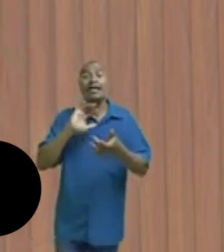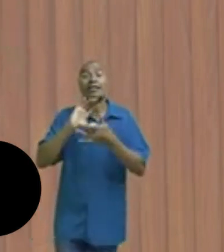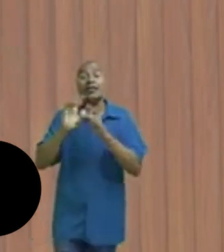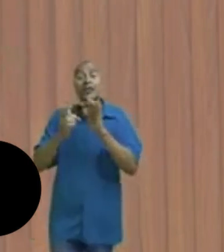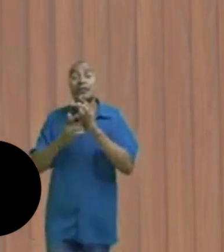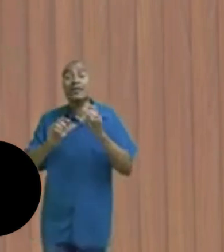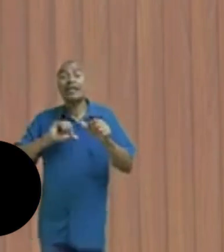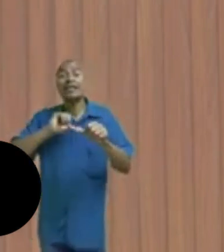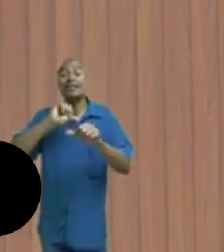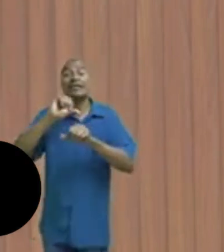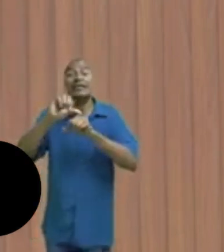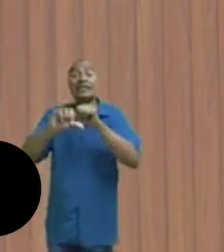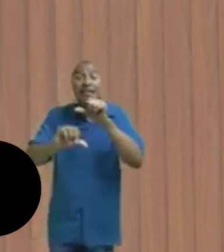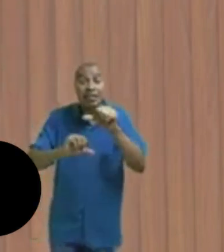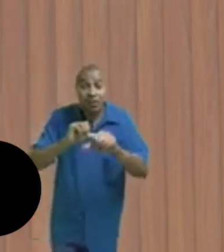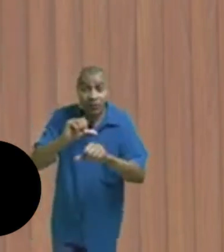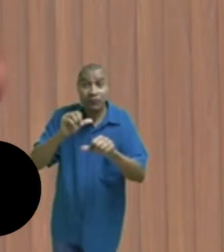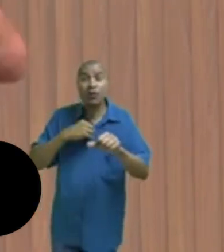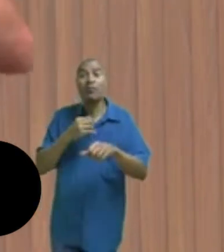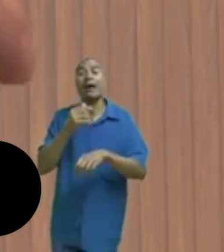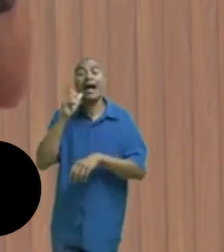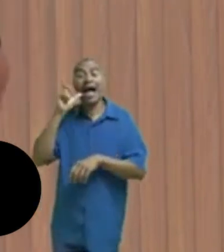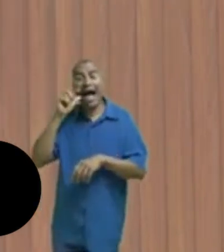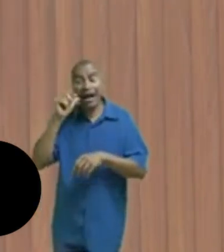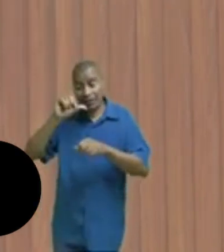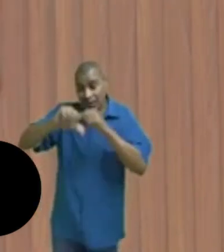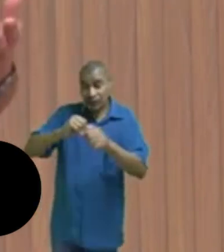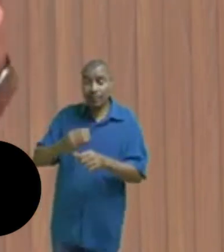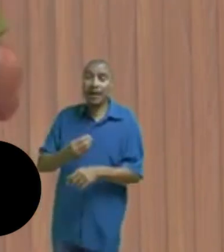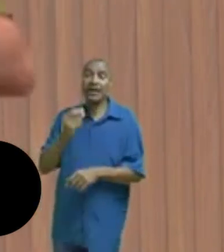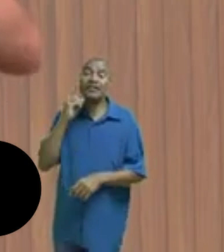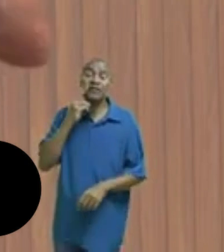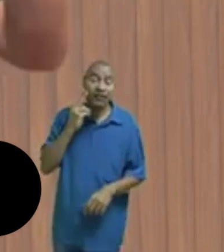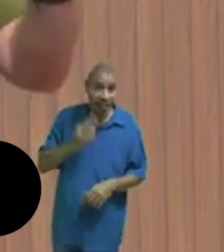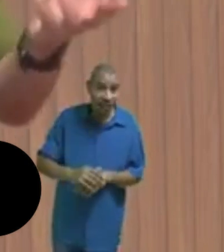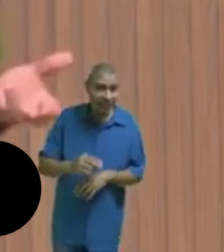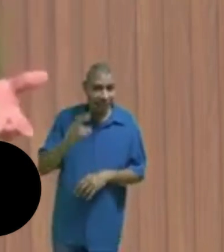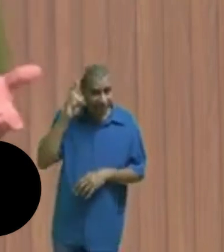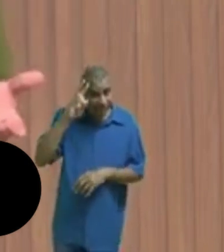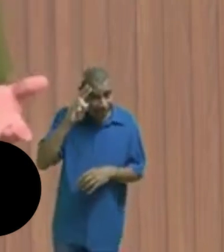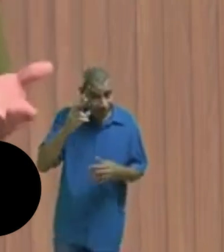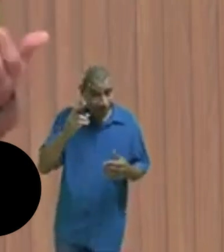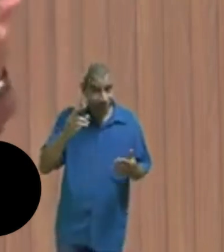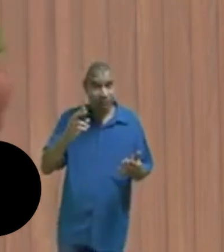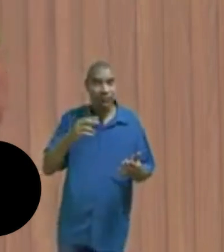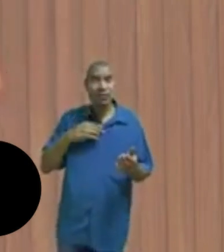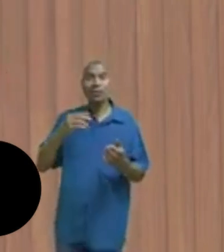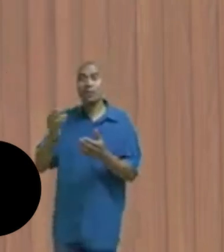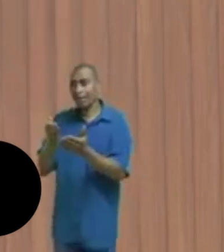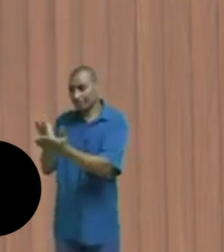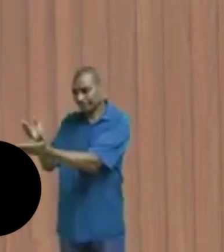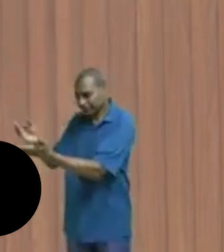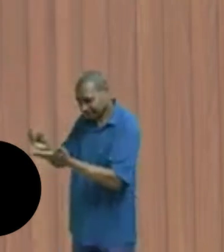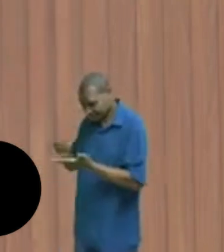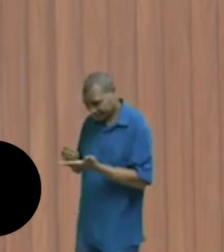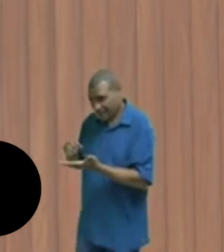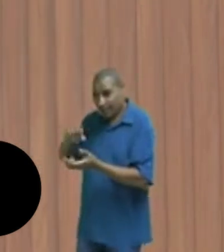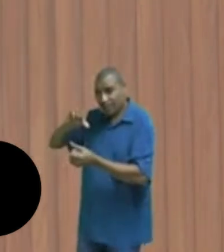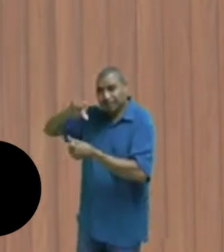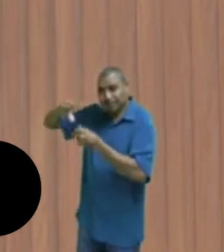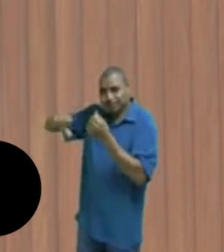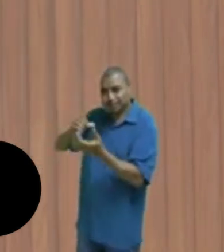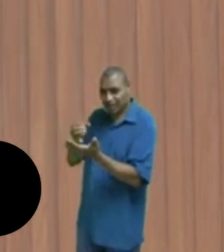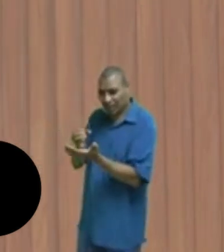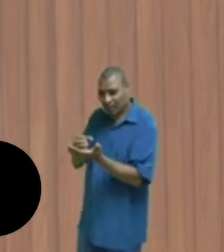ele faz um milagre mostrando que ele tem poder sobre as coisas desse mundo, sobre os elementos da natureza, sobre coisas que ninguém